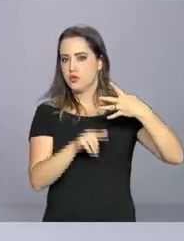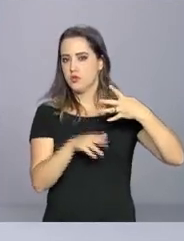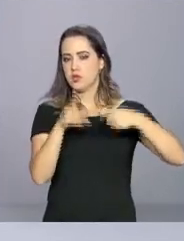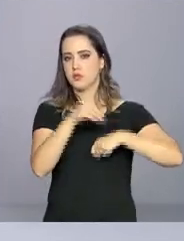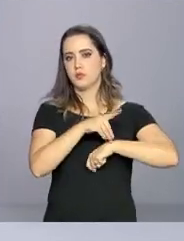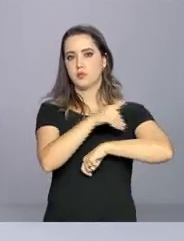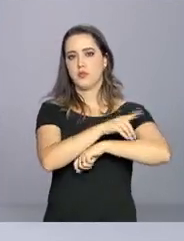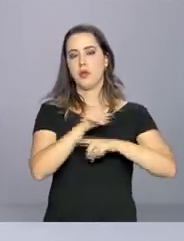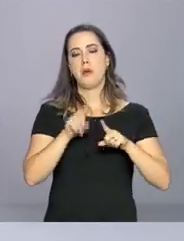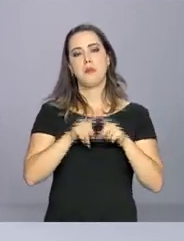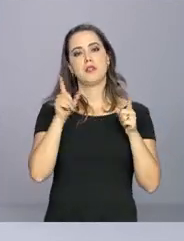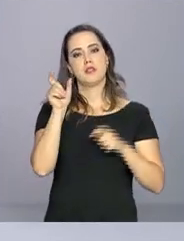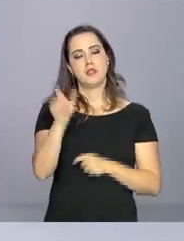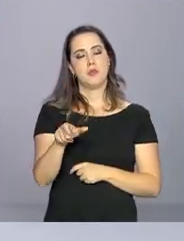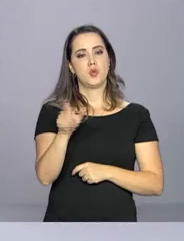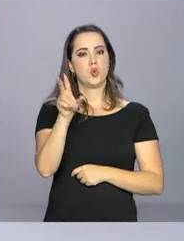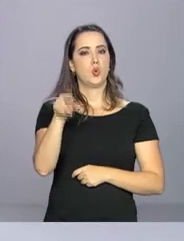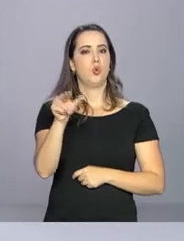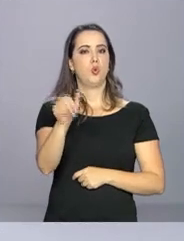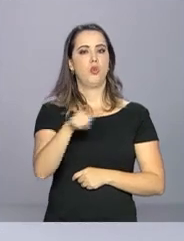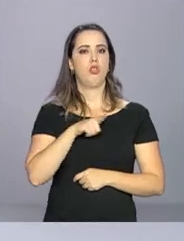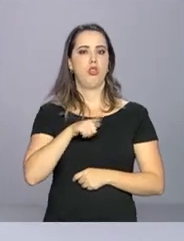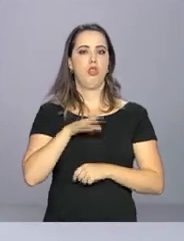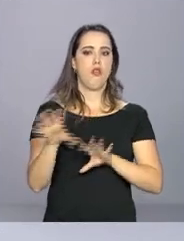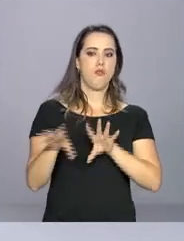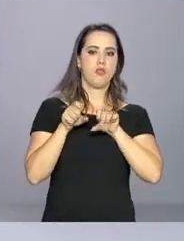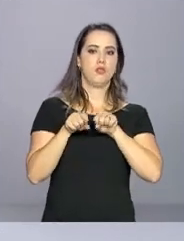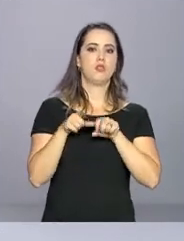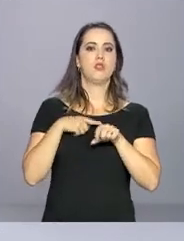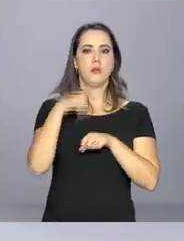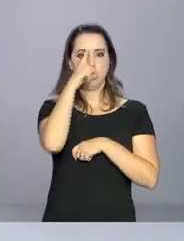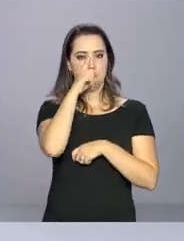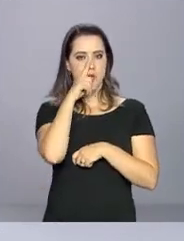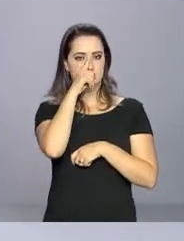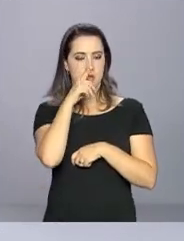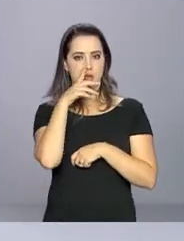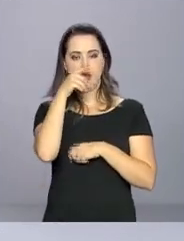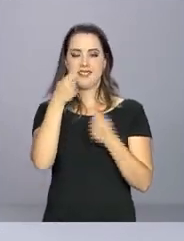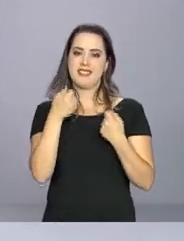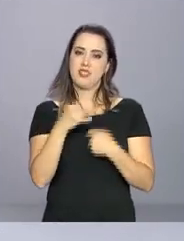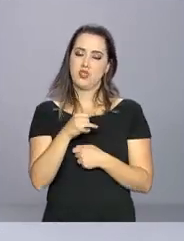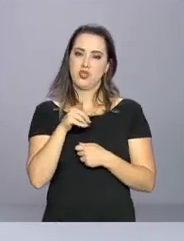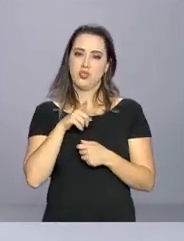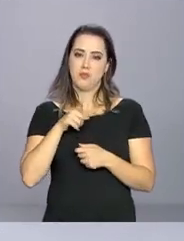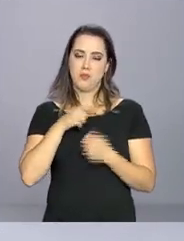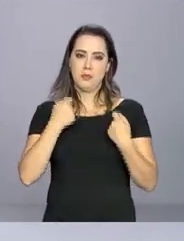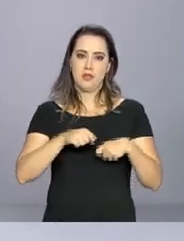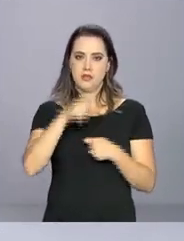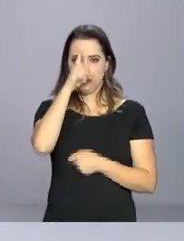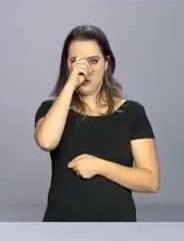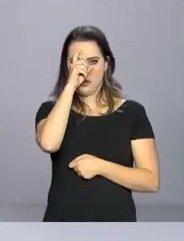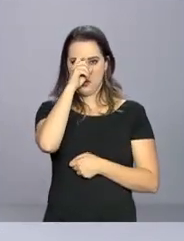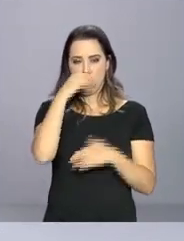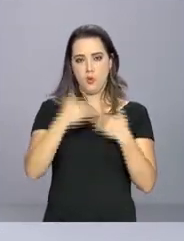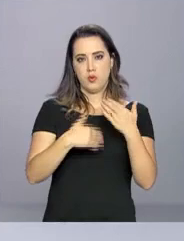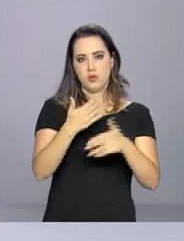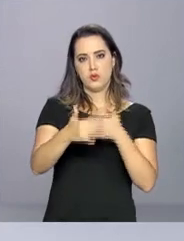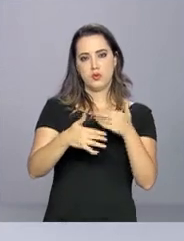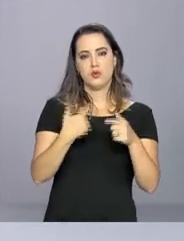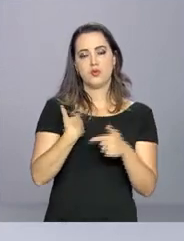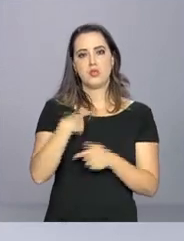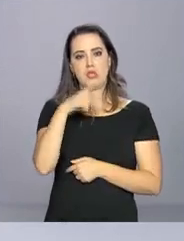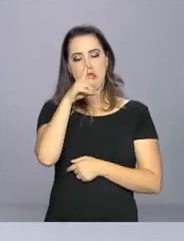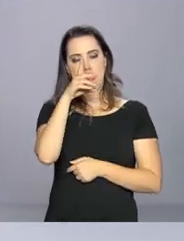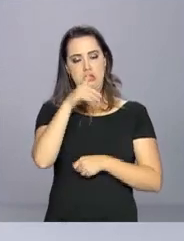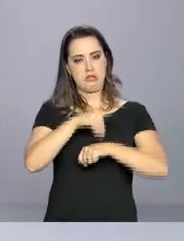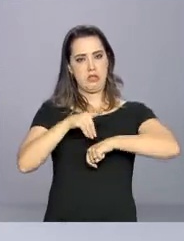lado, quem nunca teve contato com o vírus apresenta maior risco de hospitalização ou de desenvolver dengue